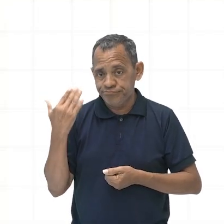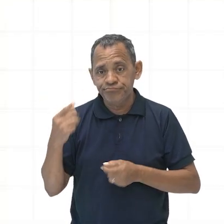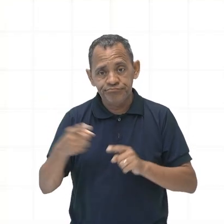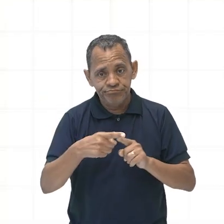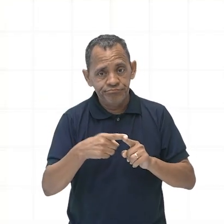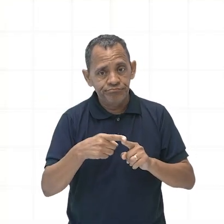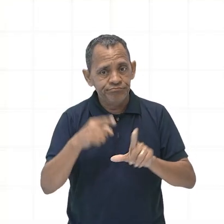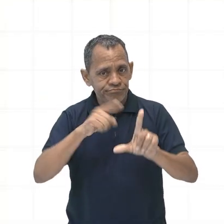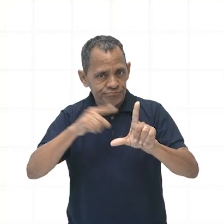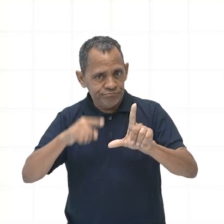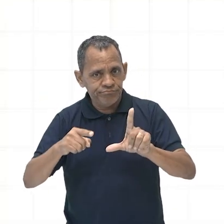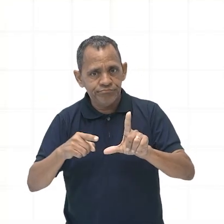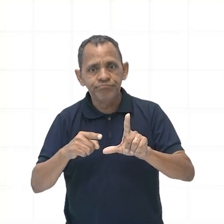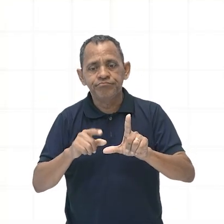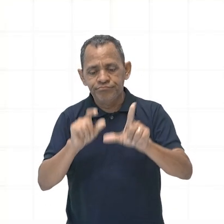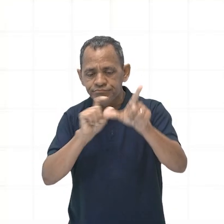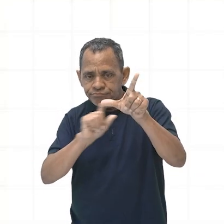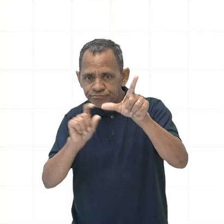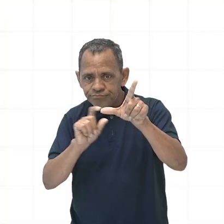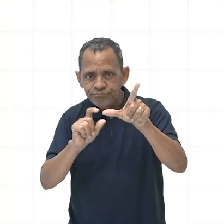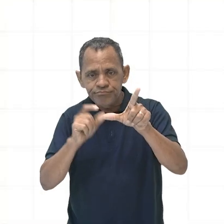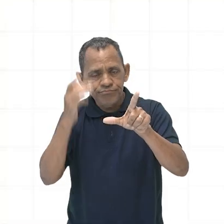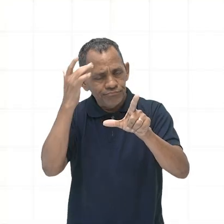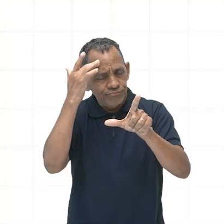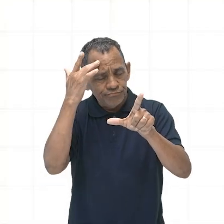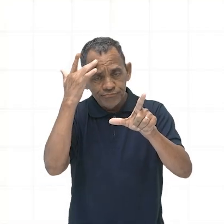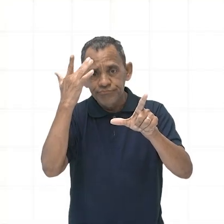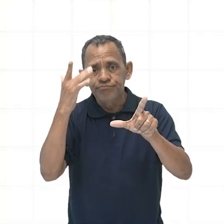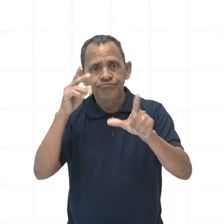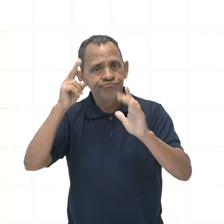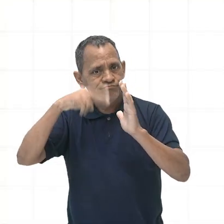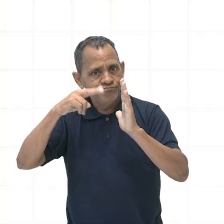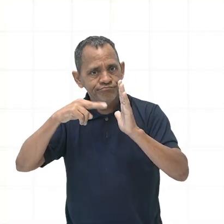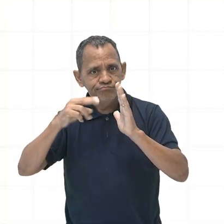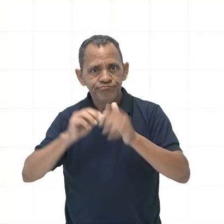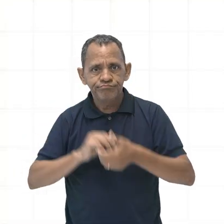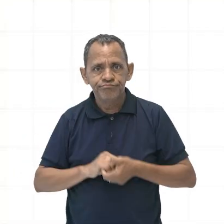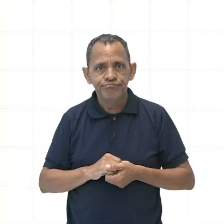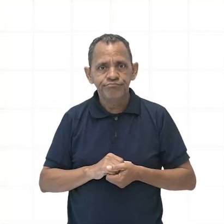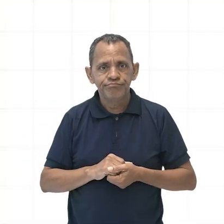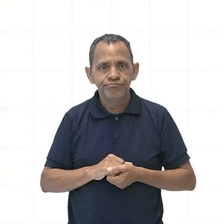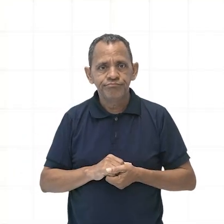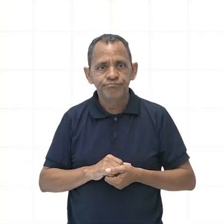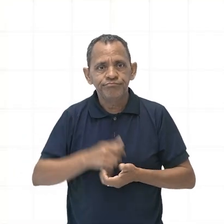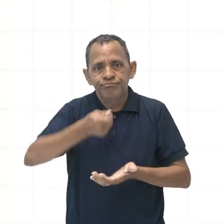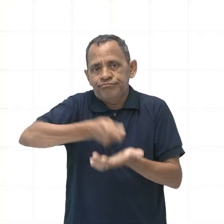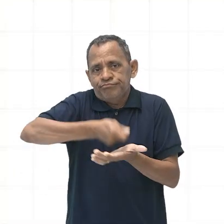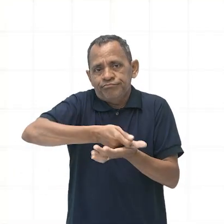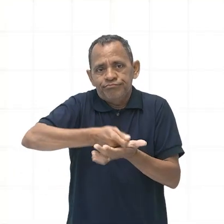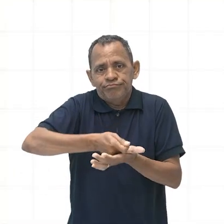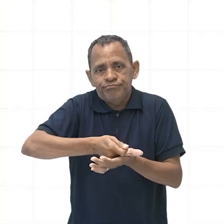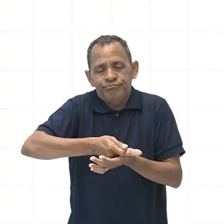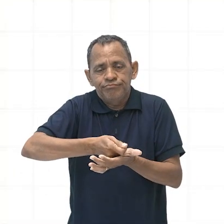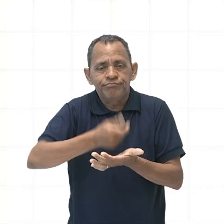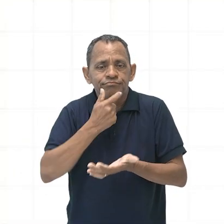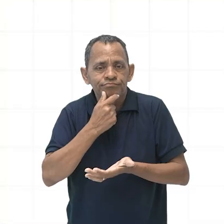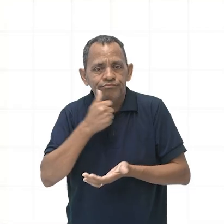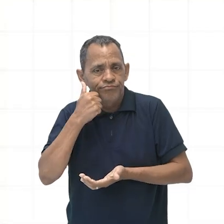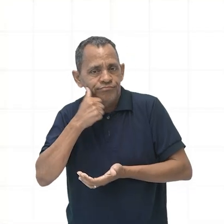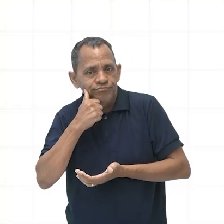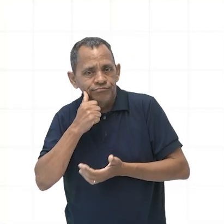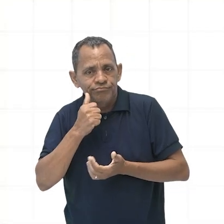que essa legenda facilita muito na hora da leitura. Não obrigatoriamente deve ser homem ou mulher,